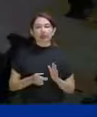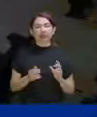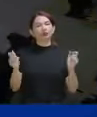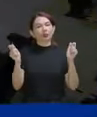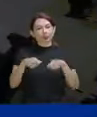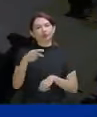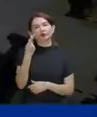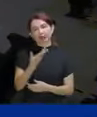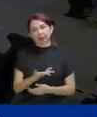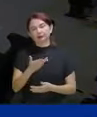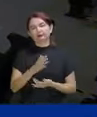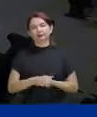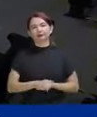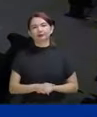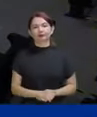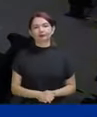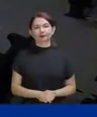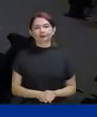palavra.